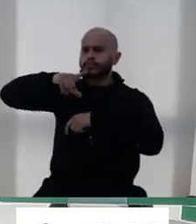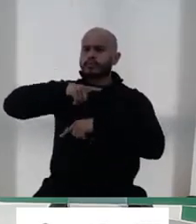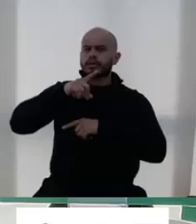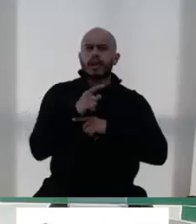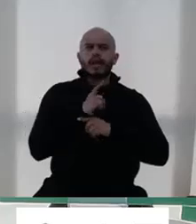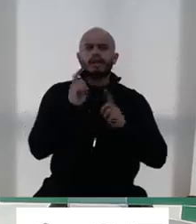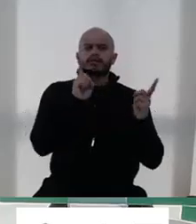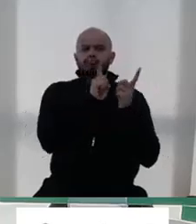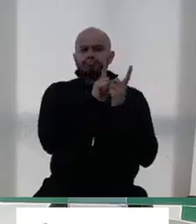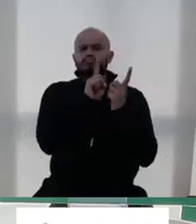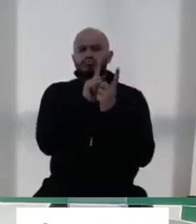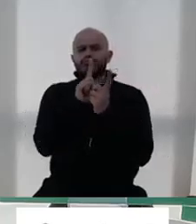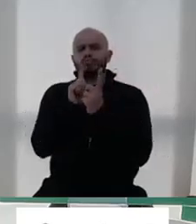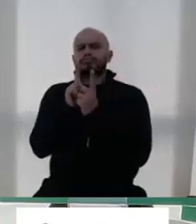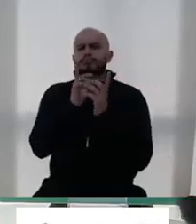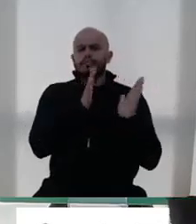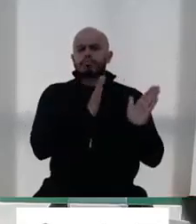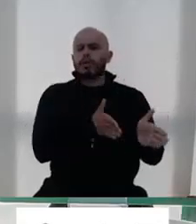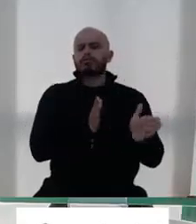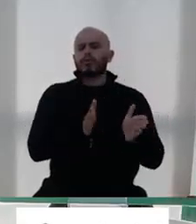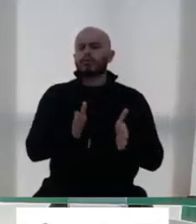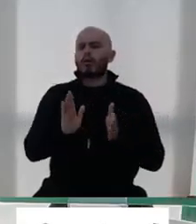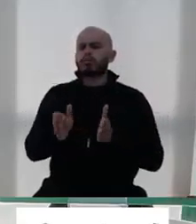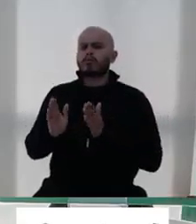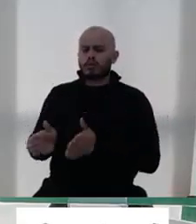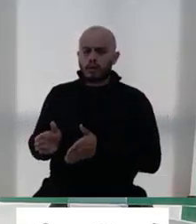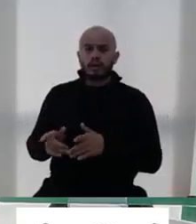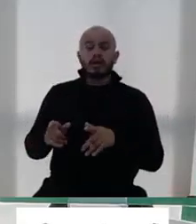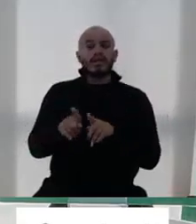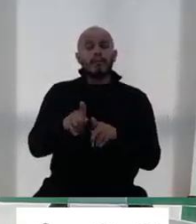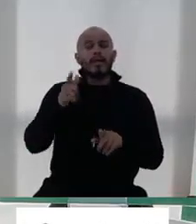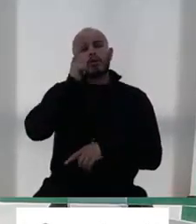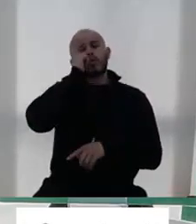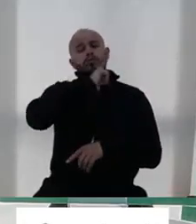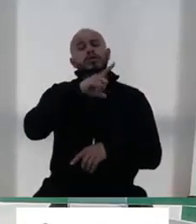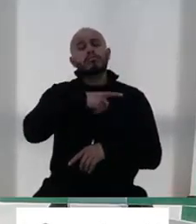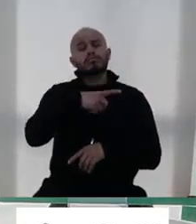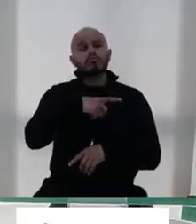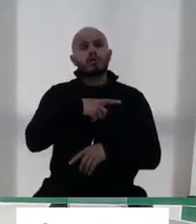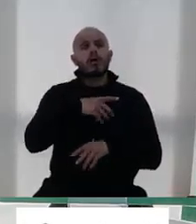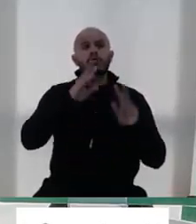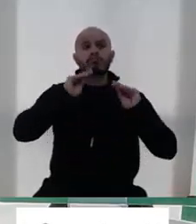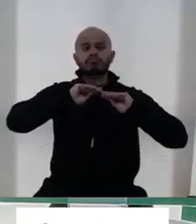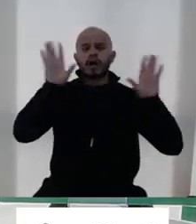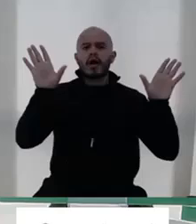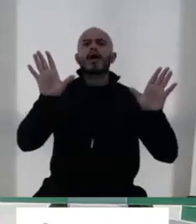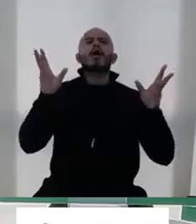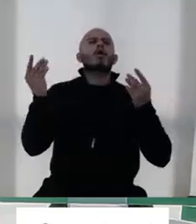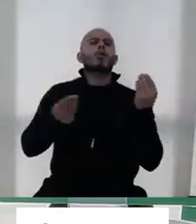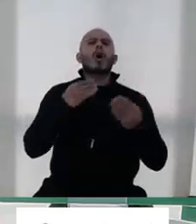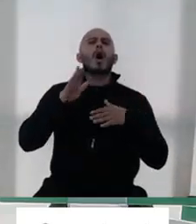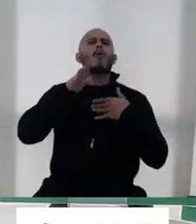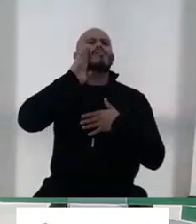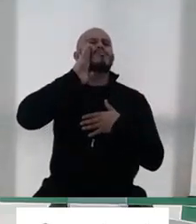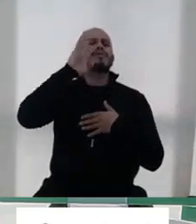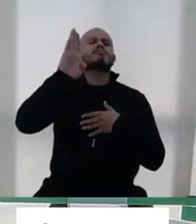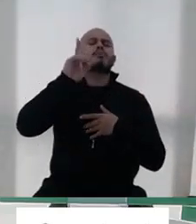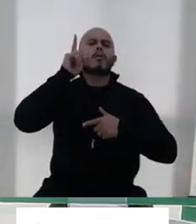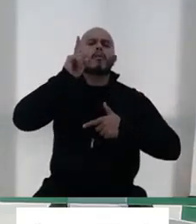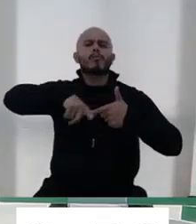visando o aprimoramento do atendimento, e ela parte de um diagnóstico de todos dos principais problemas que a gente